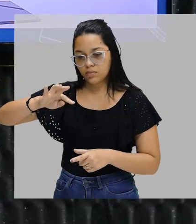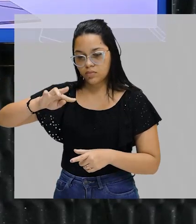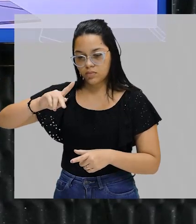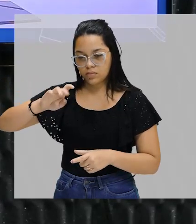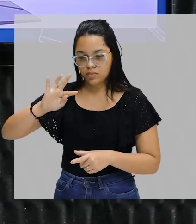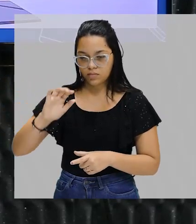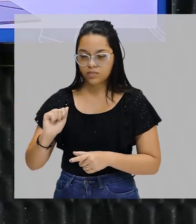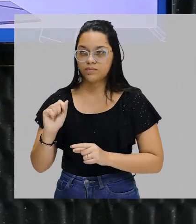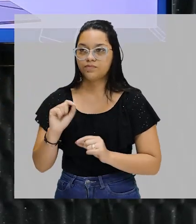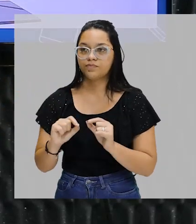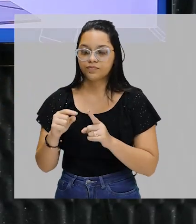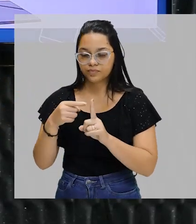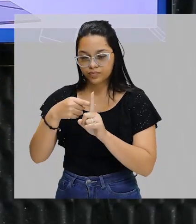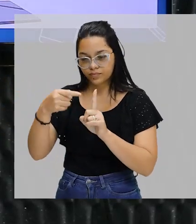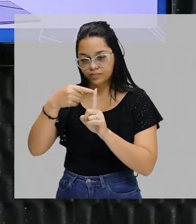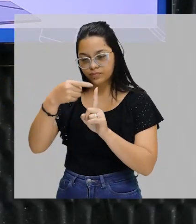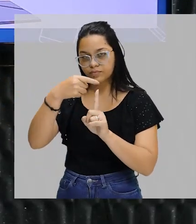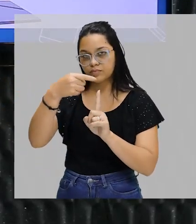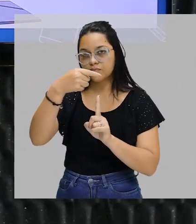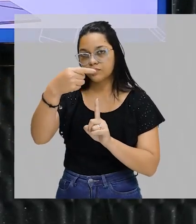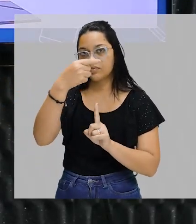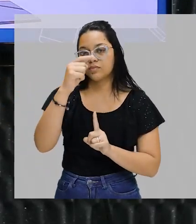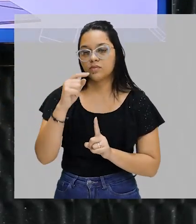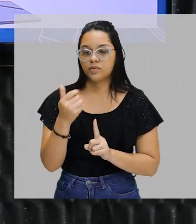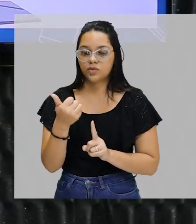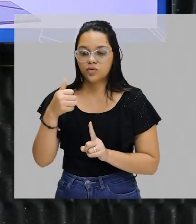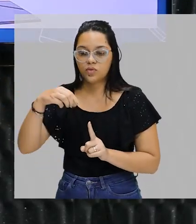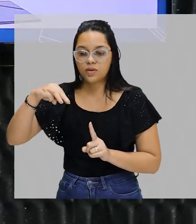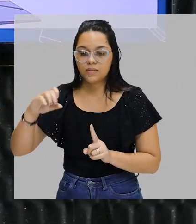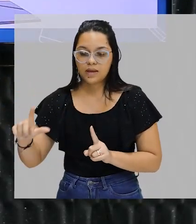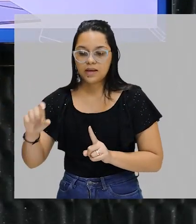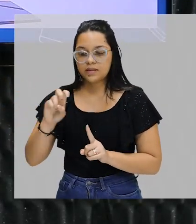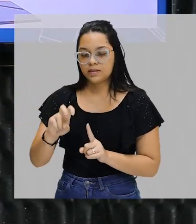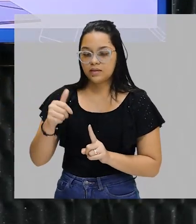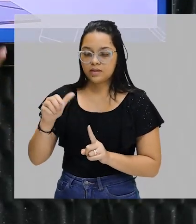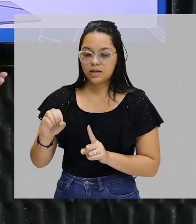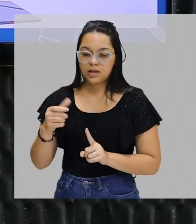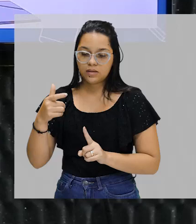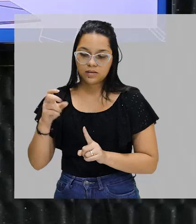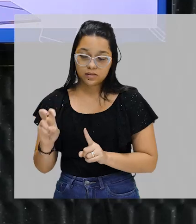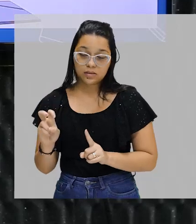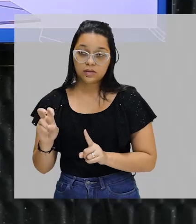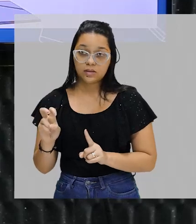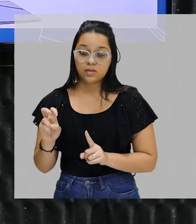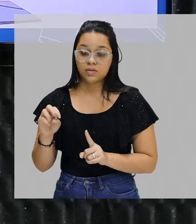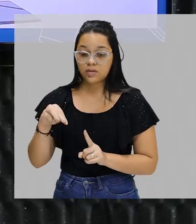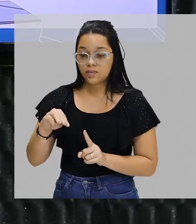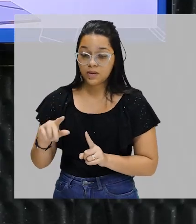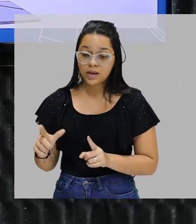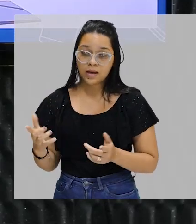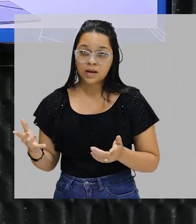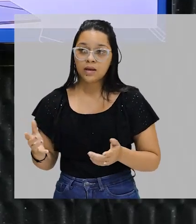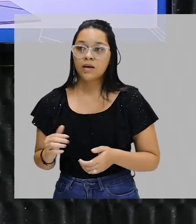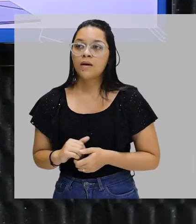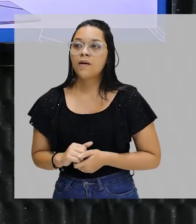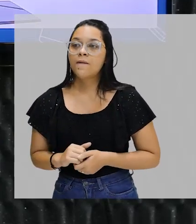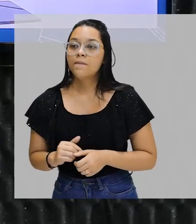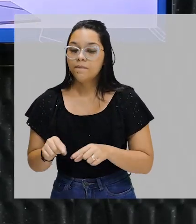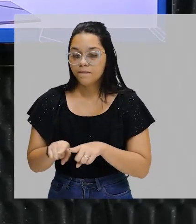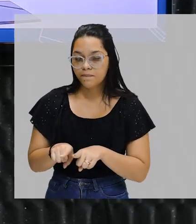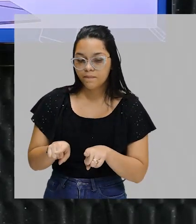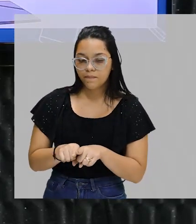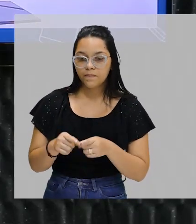são graduadas, tem pipeta de 1 ml, 5, 10, 25 ml, por exemplo. E